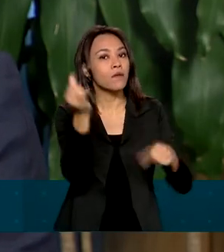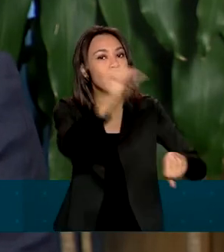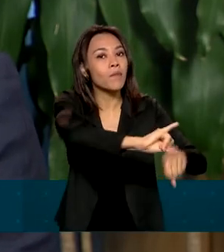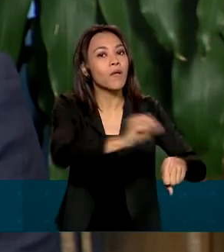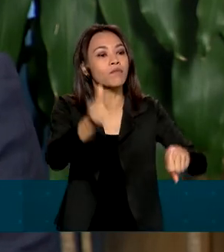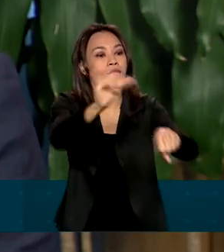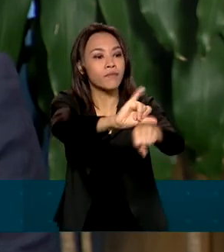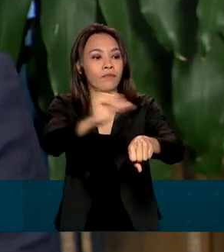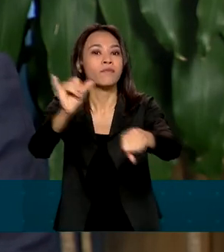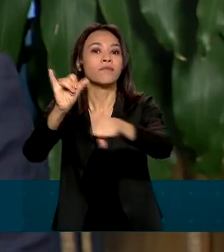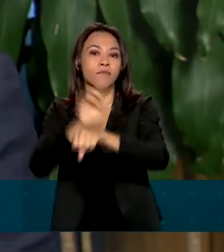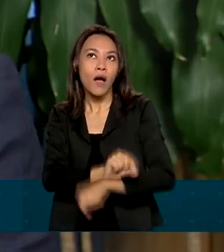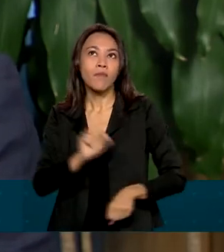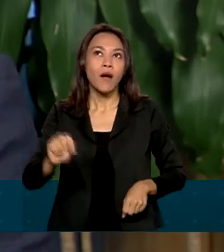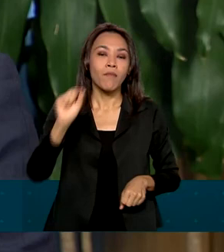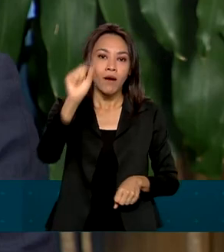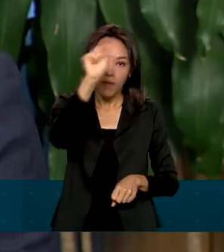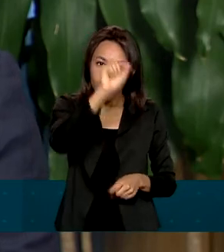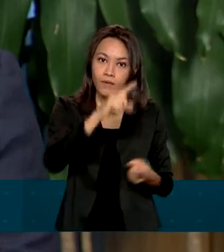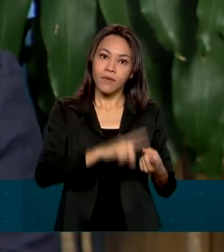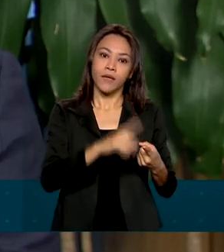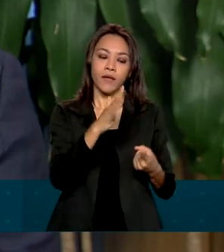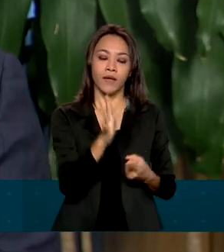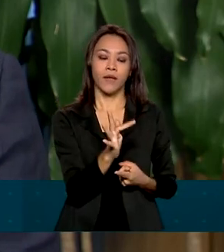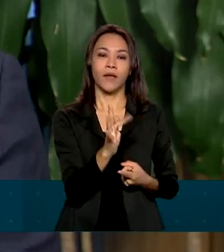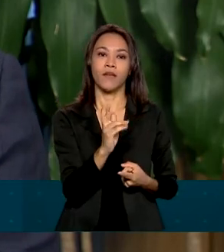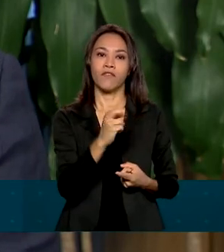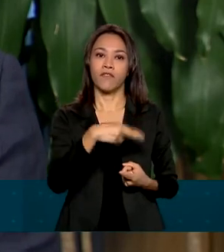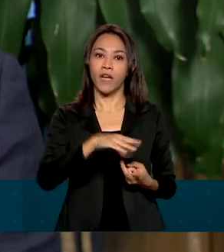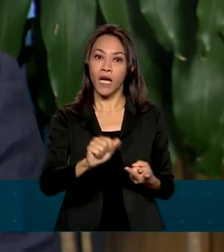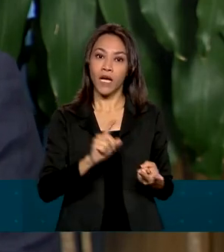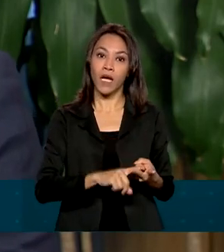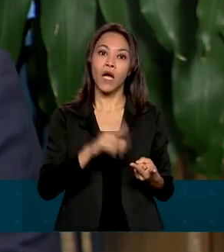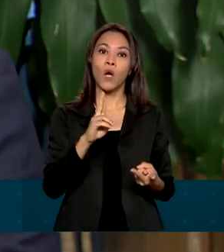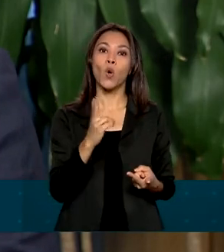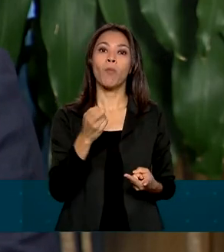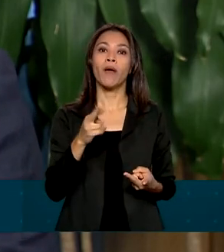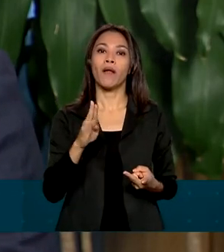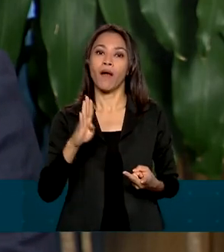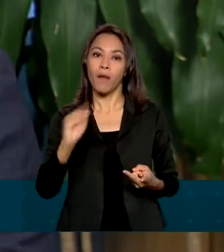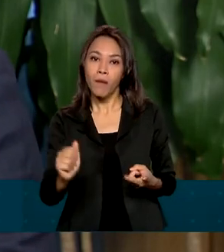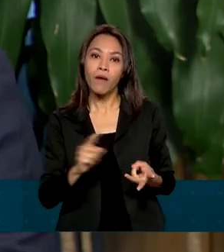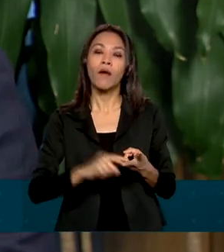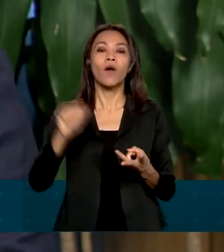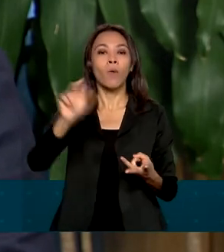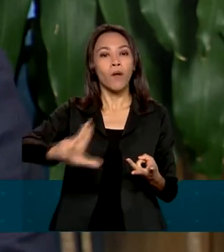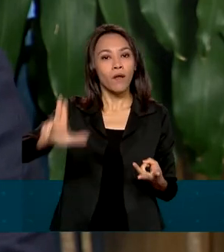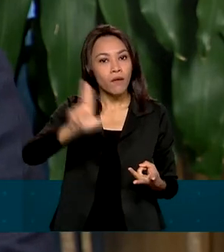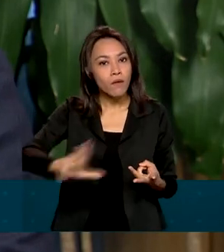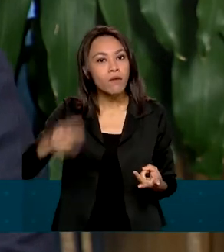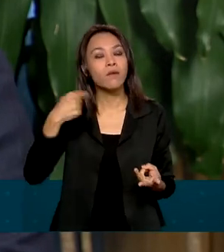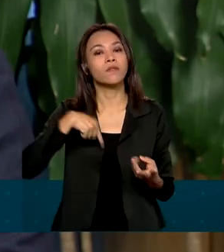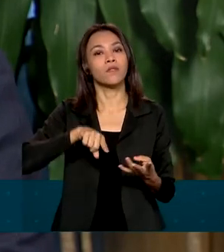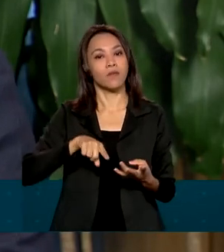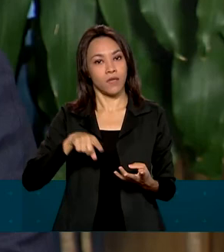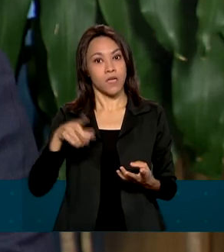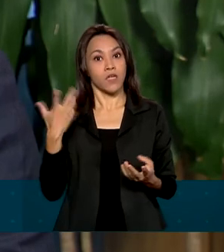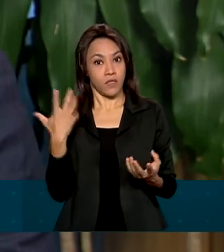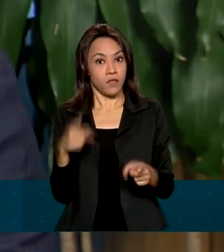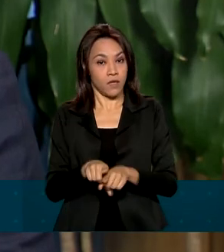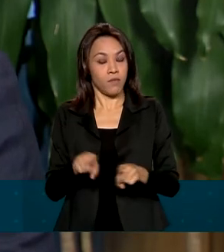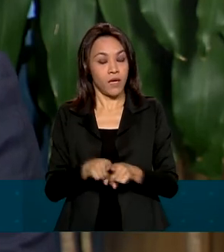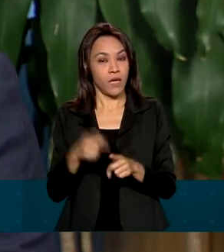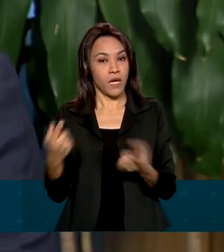eu vai ter o 5g em Franca em Uberaba e Uberlândia a gente vai colocar junto em